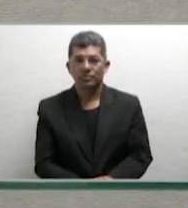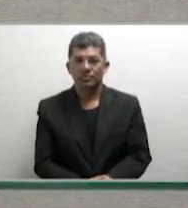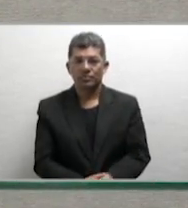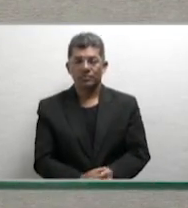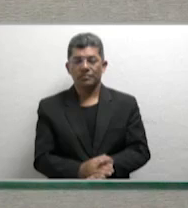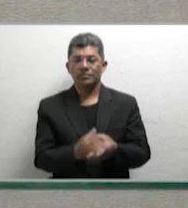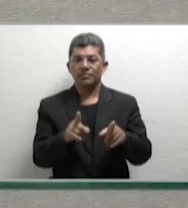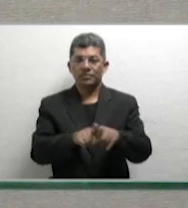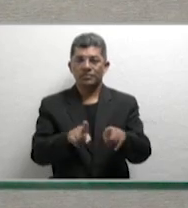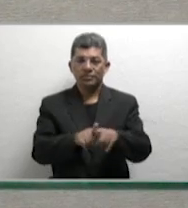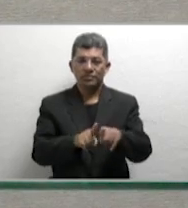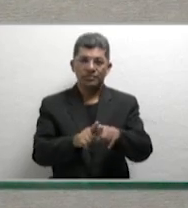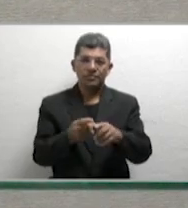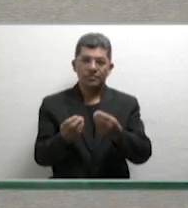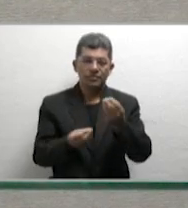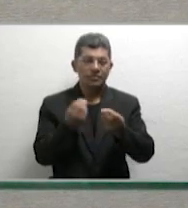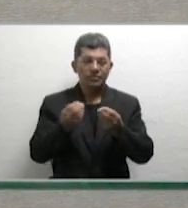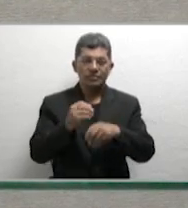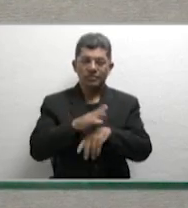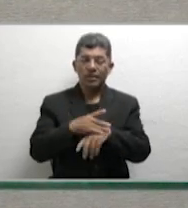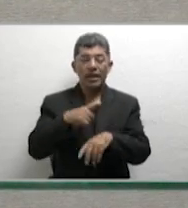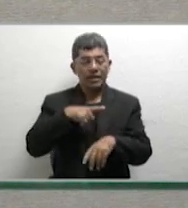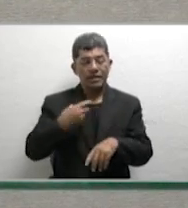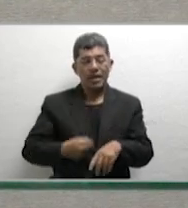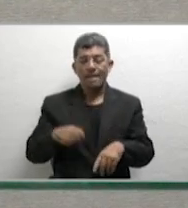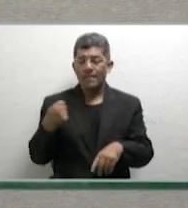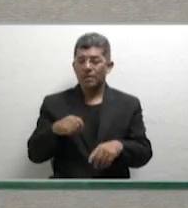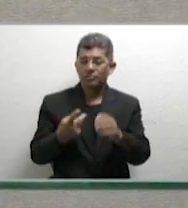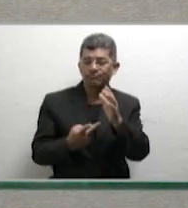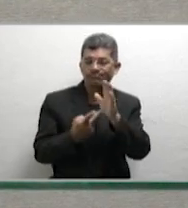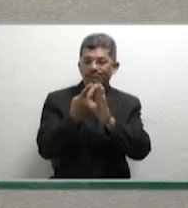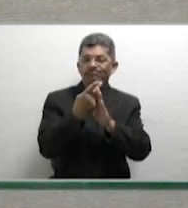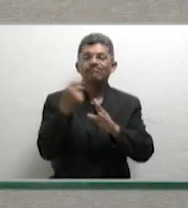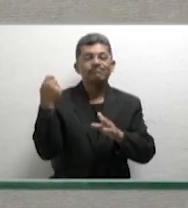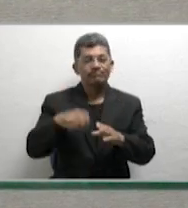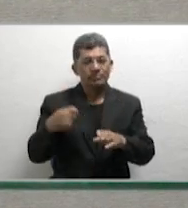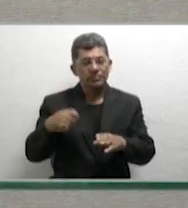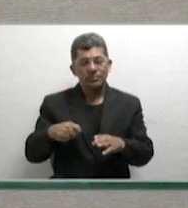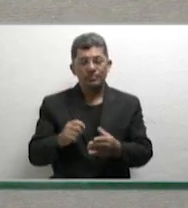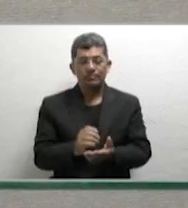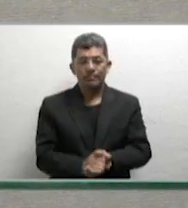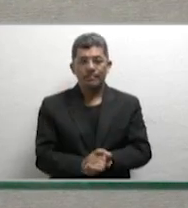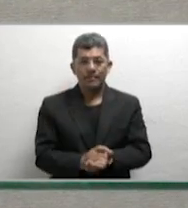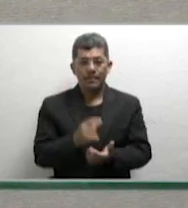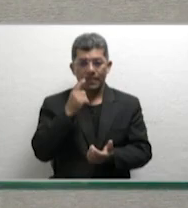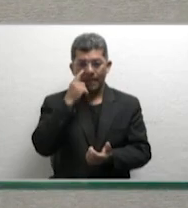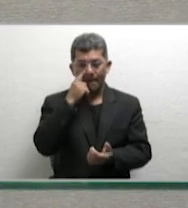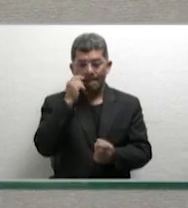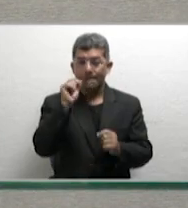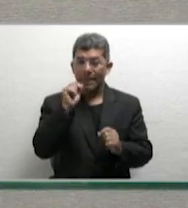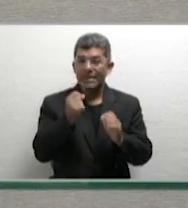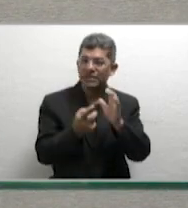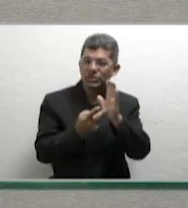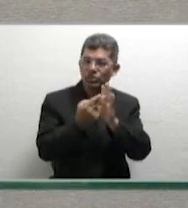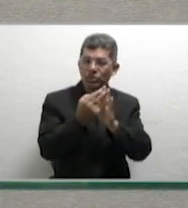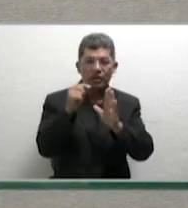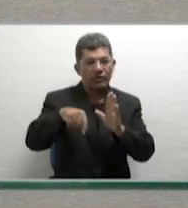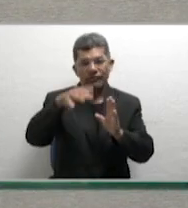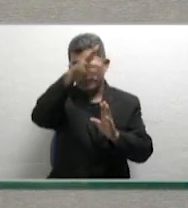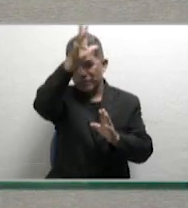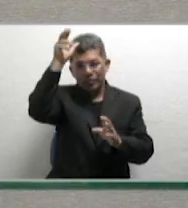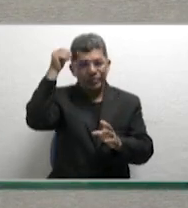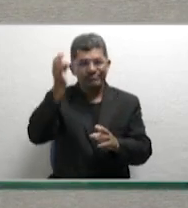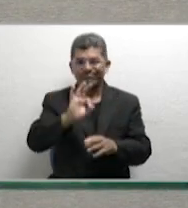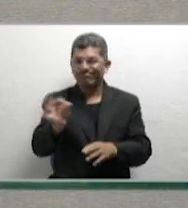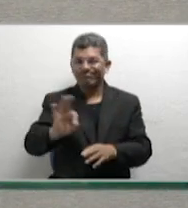da doença que ele tem e pela necessidade urgente de se fazer uma cirurgia. Essa cirurgia não faz aqui no